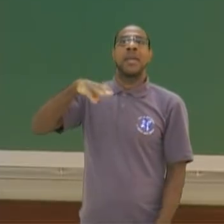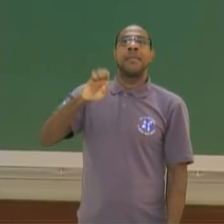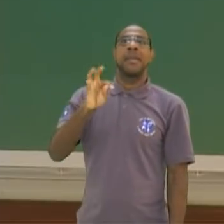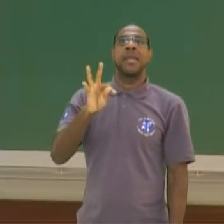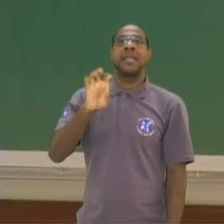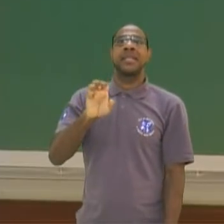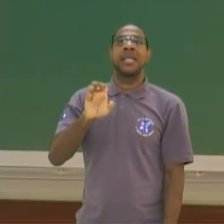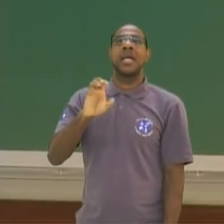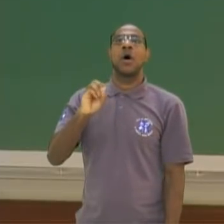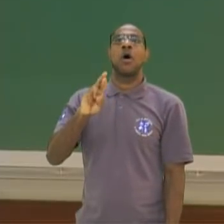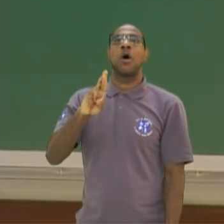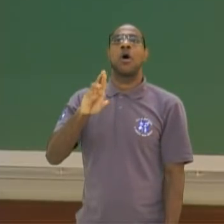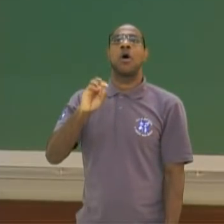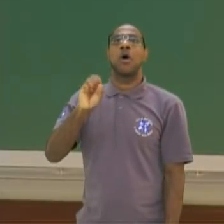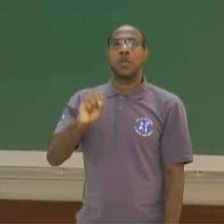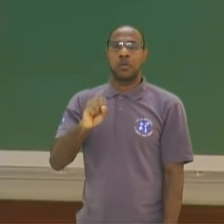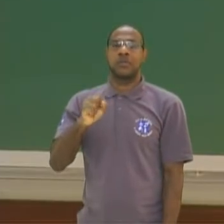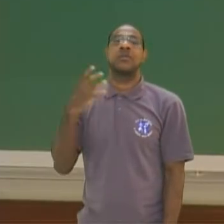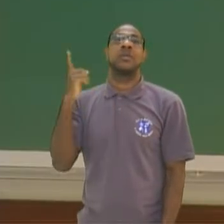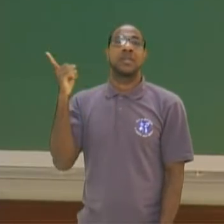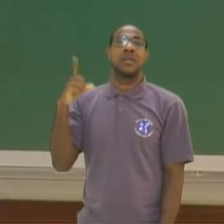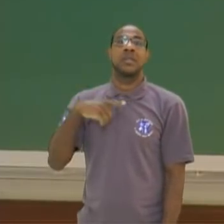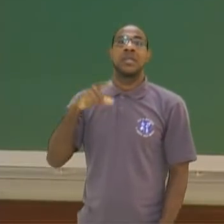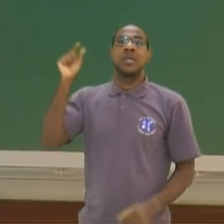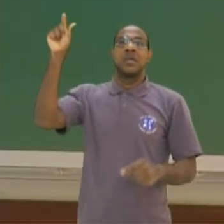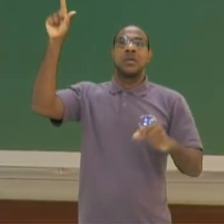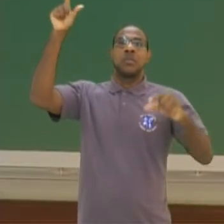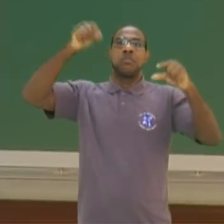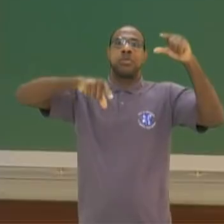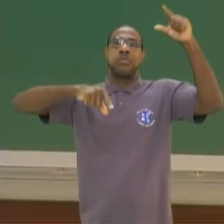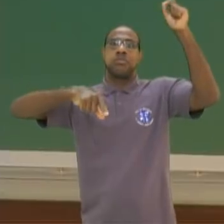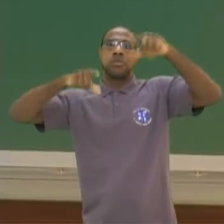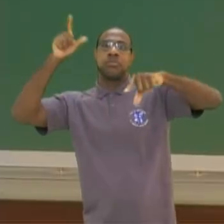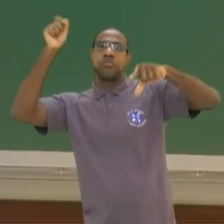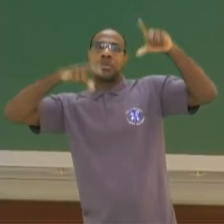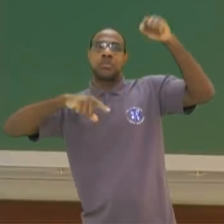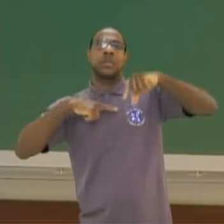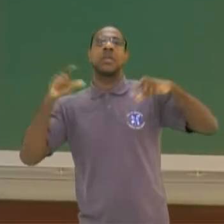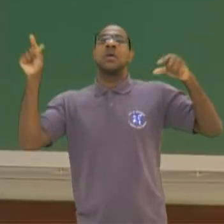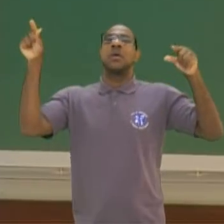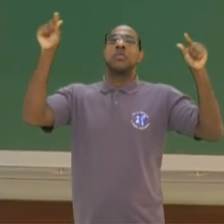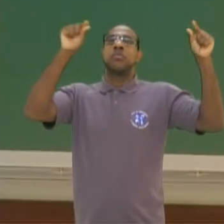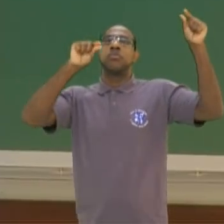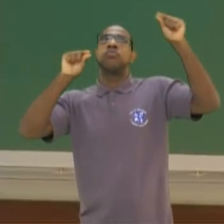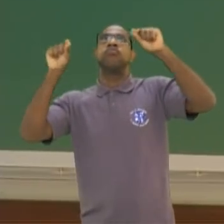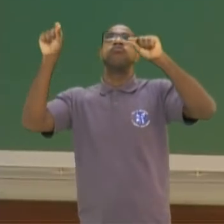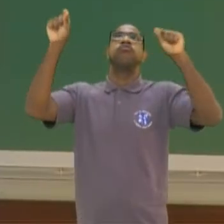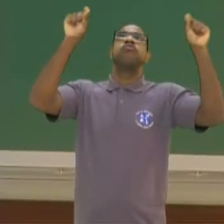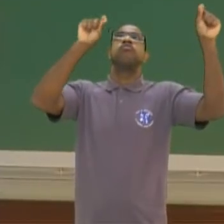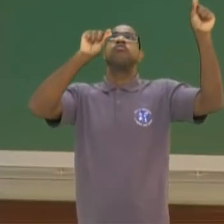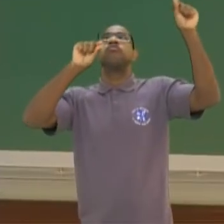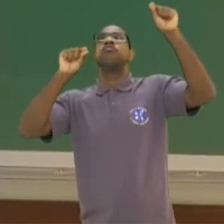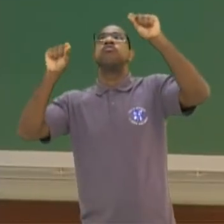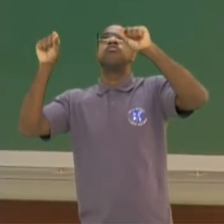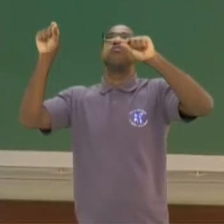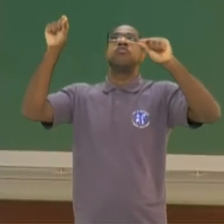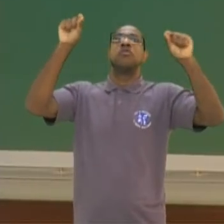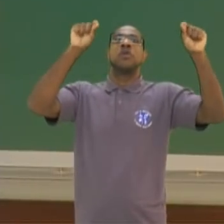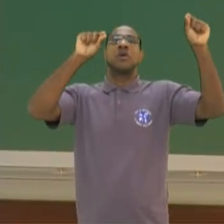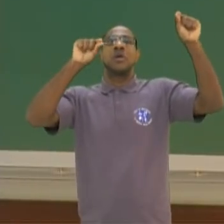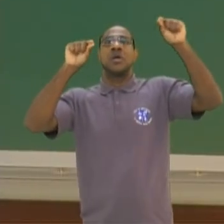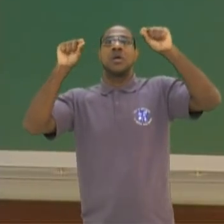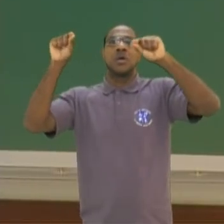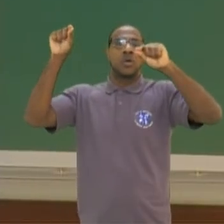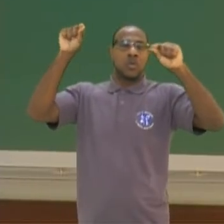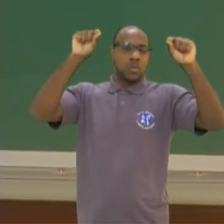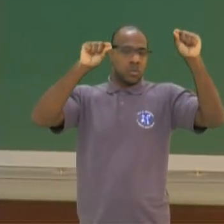eu tenho um asteroide, eu tenho corpos celestes que estão viajando no espaço. E eles podem chegar na rota